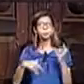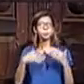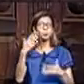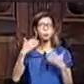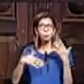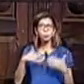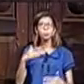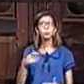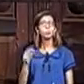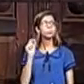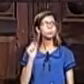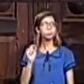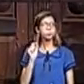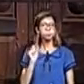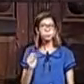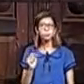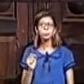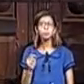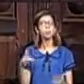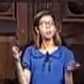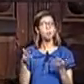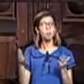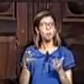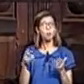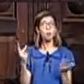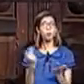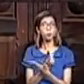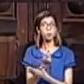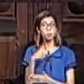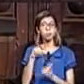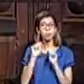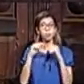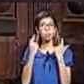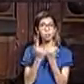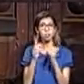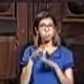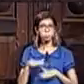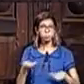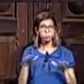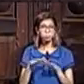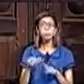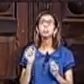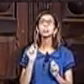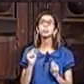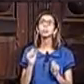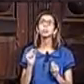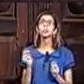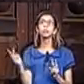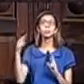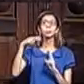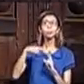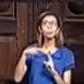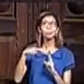que está se passando aqui nessa casa, o que representam